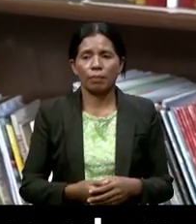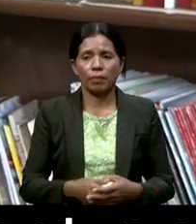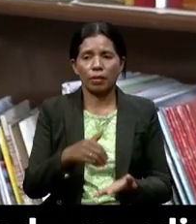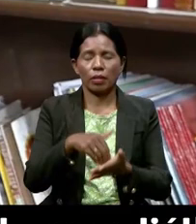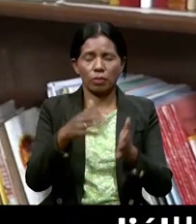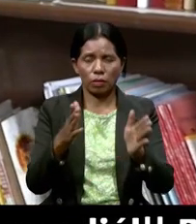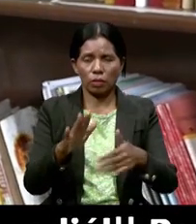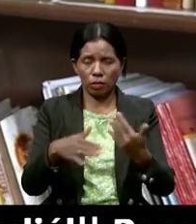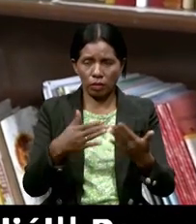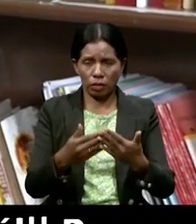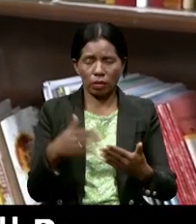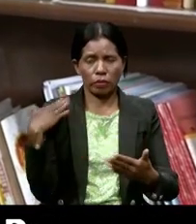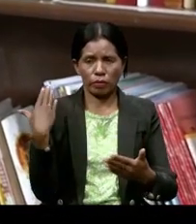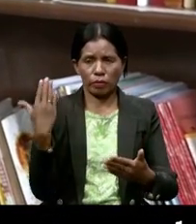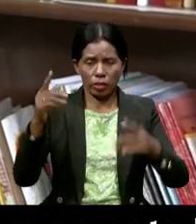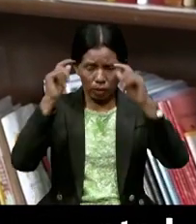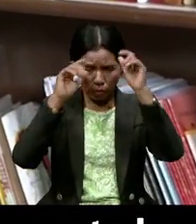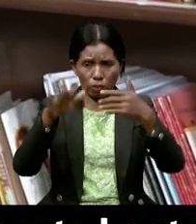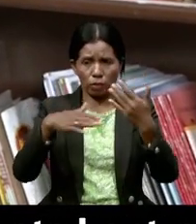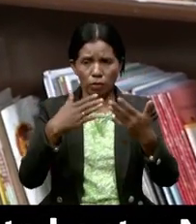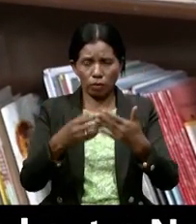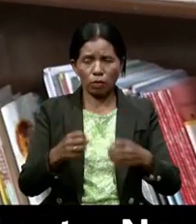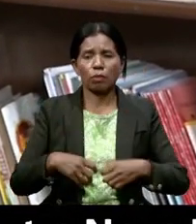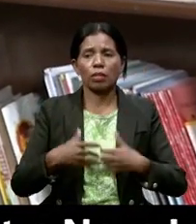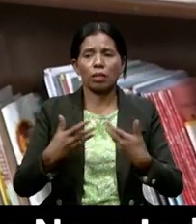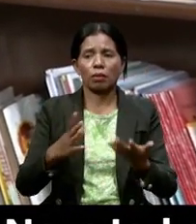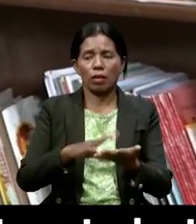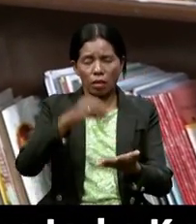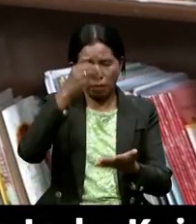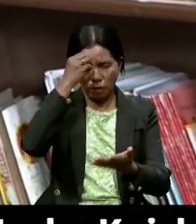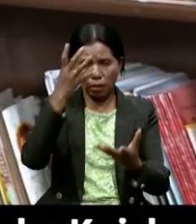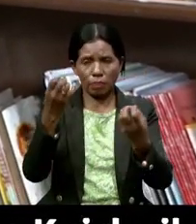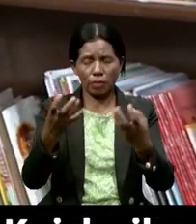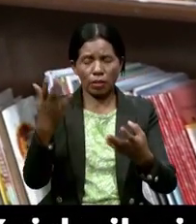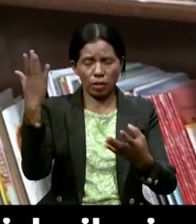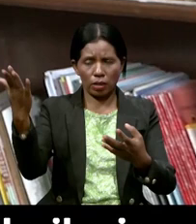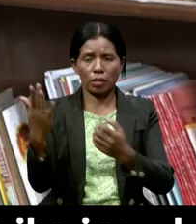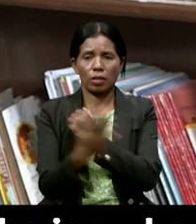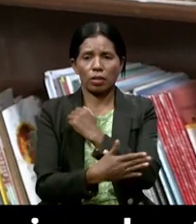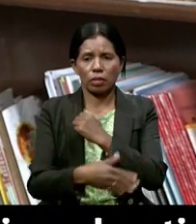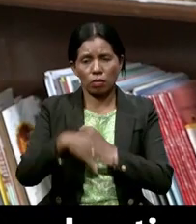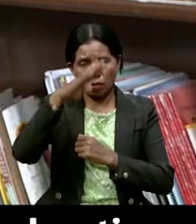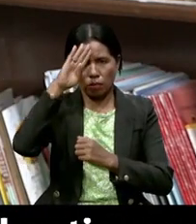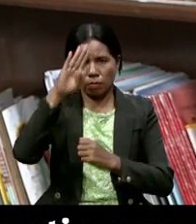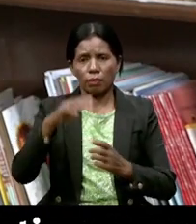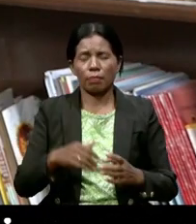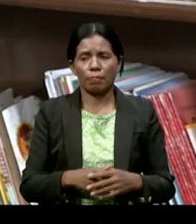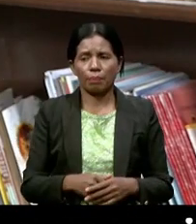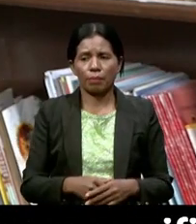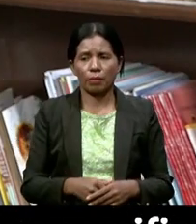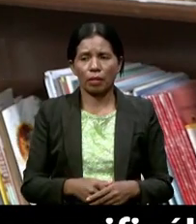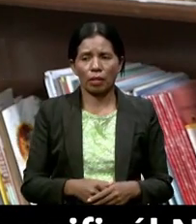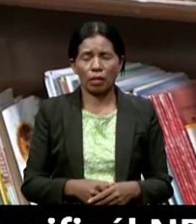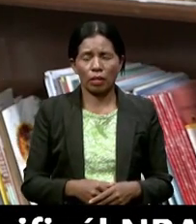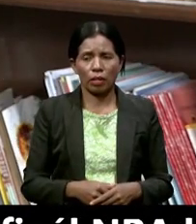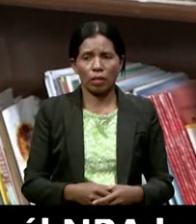estudantes ira, ele o jovem timoroan ira, o ensama tu aprende barra iha nação Cuba. O de